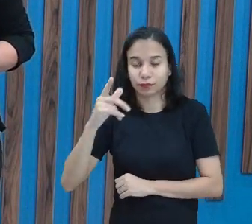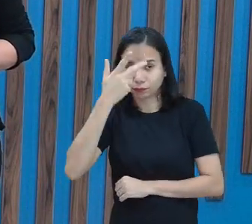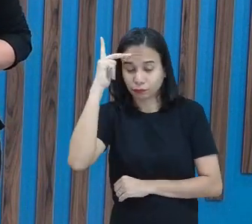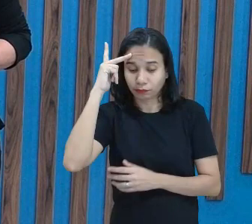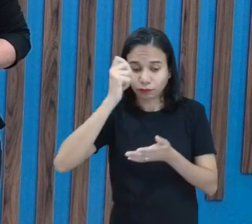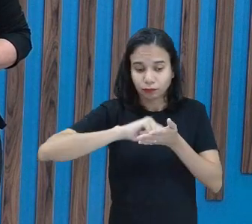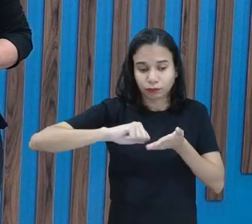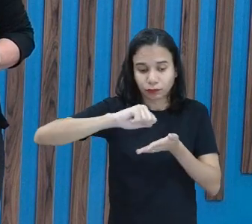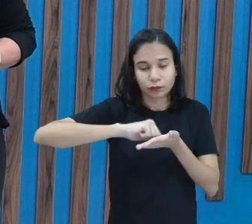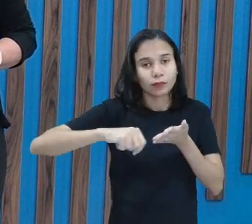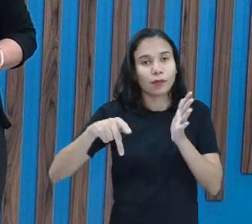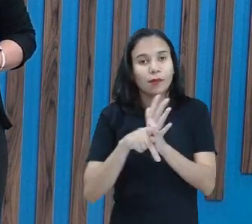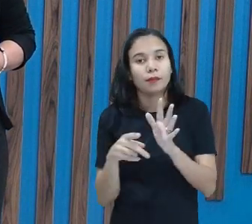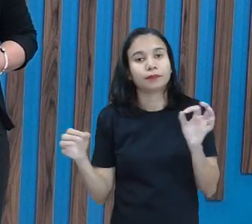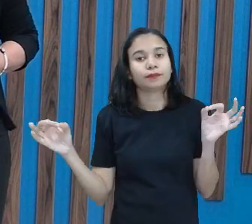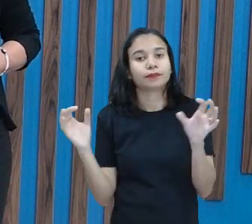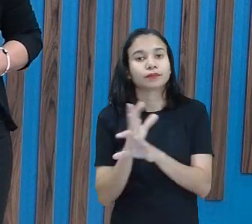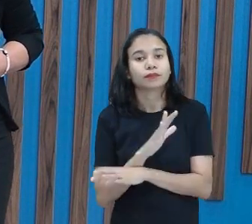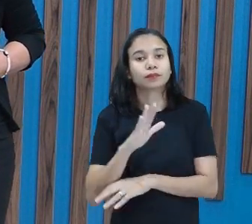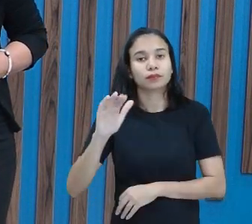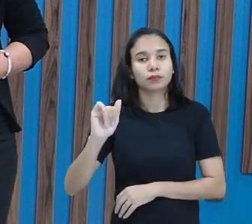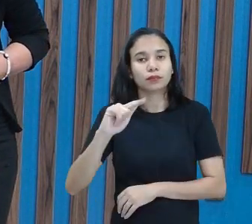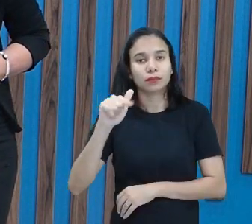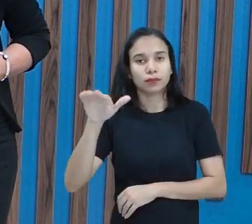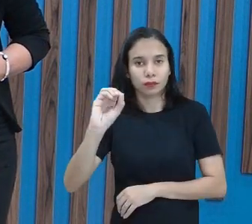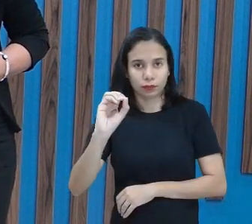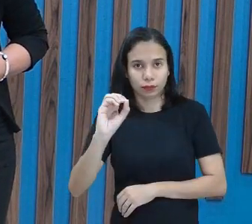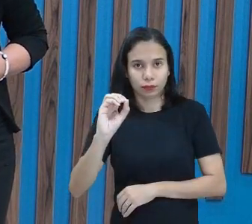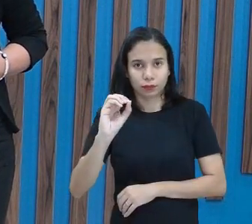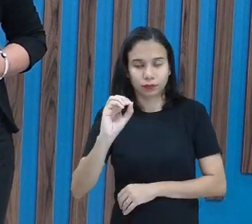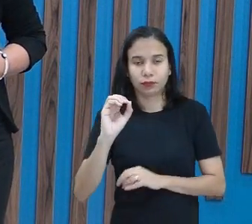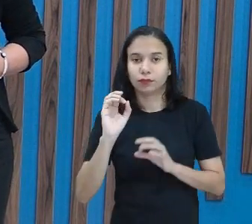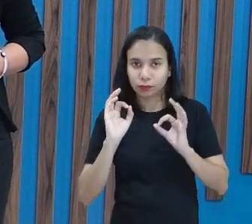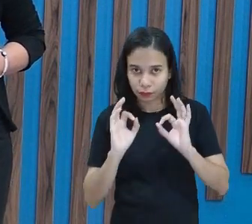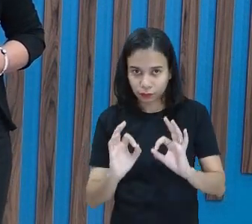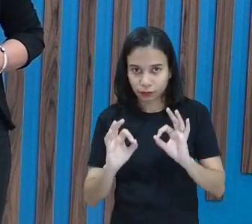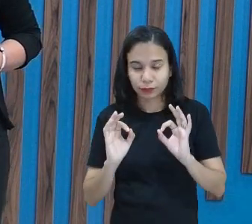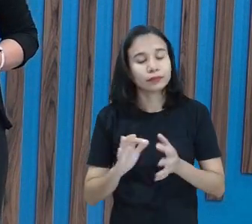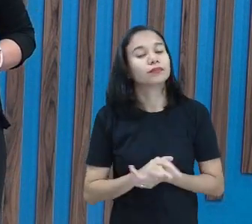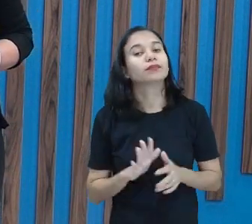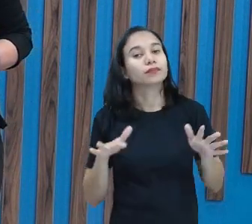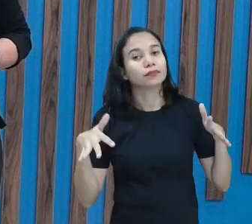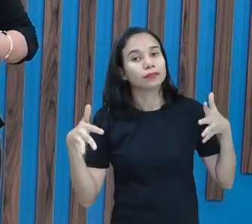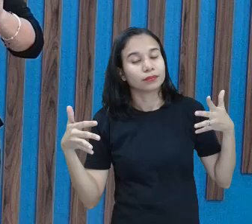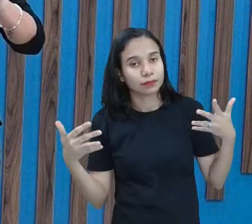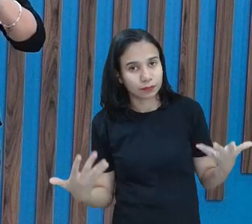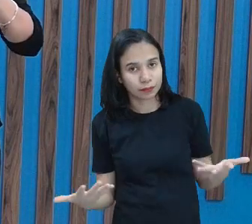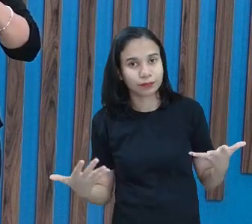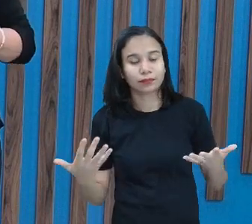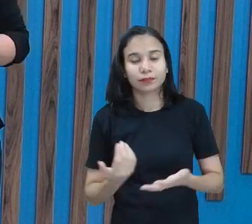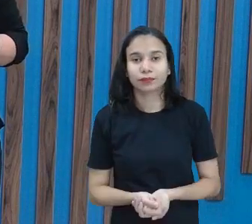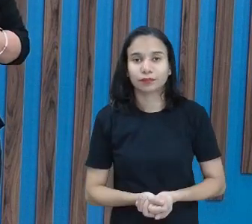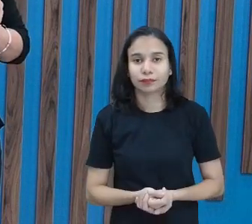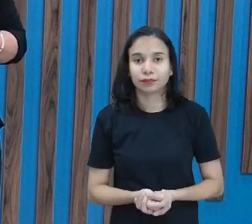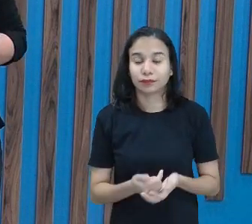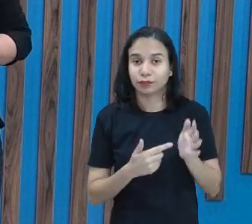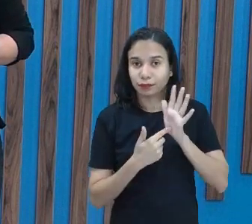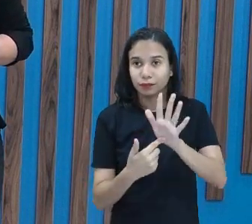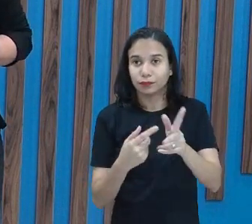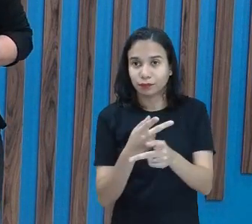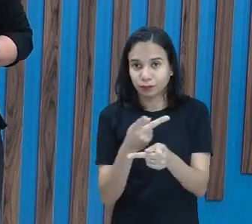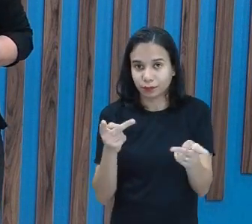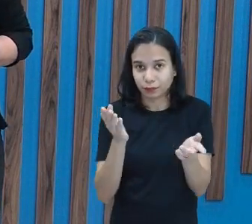você for escrever, termina com AOTIL, tá bom? Então, eu trouxe